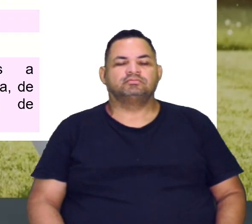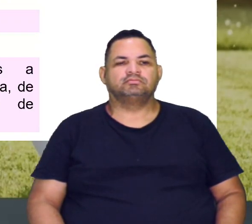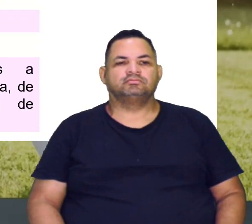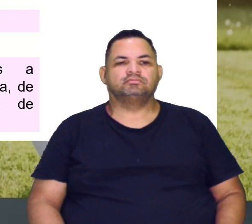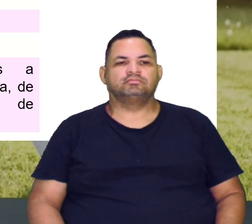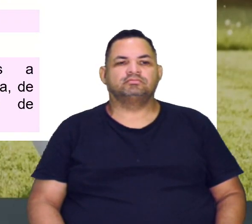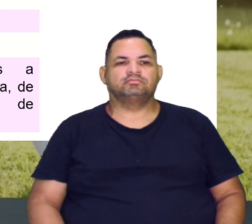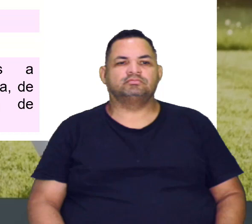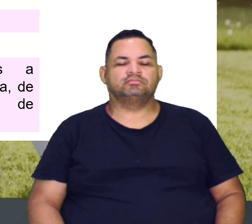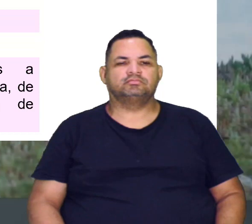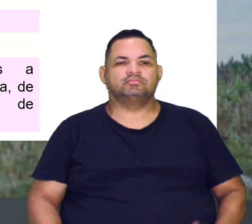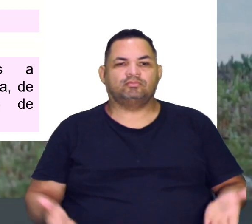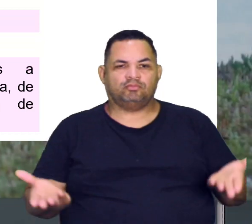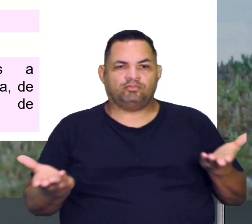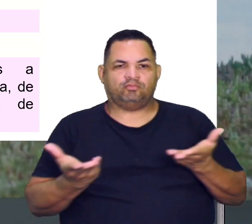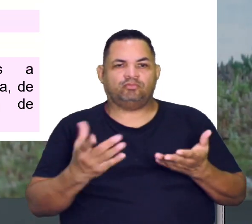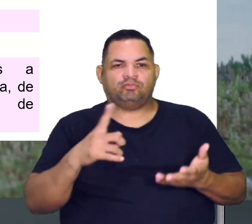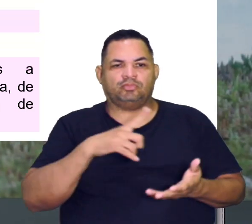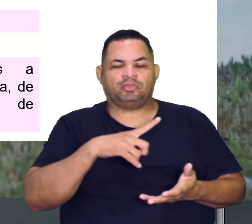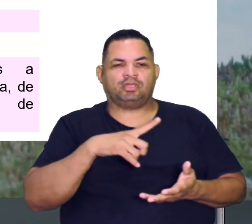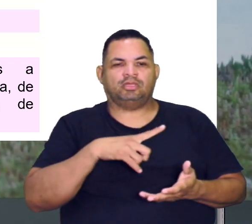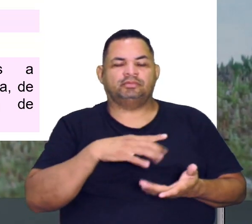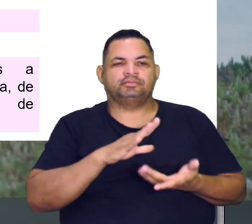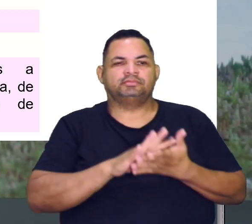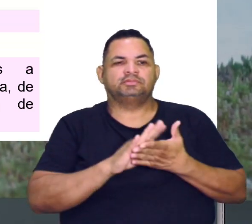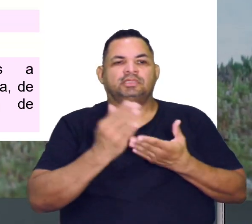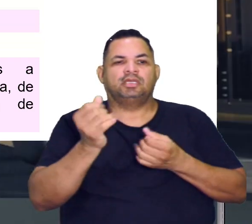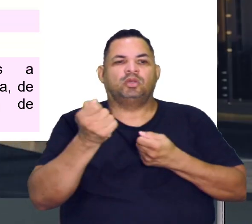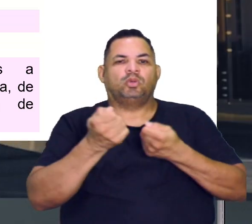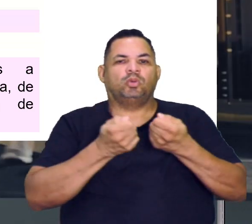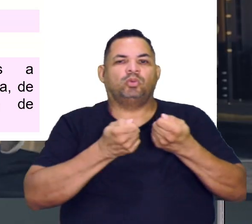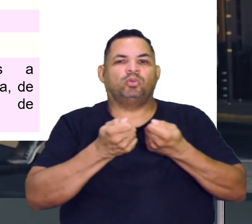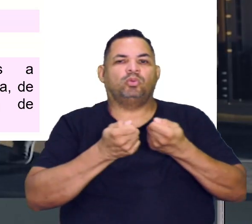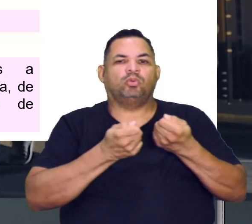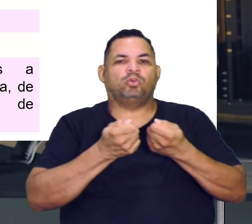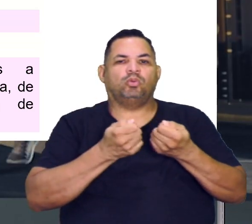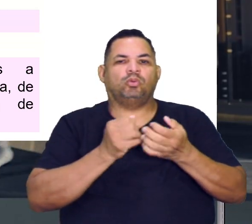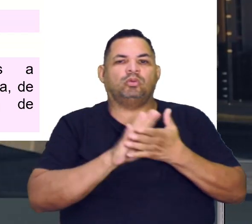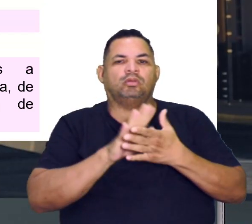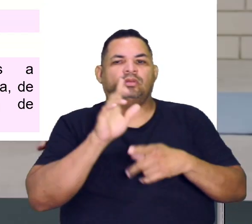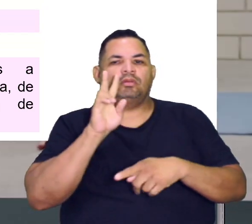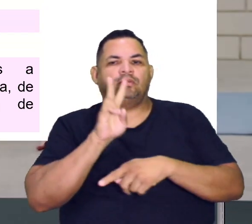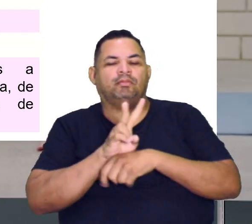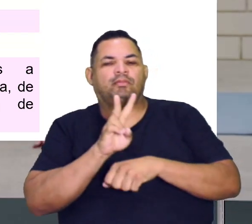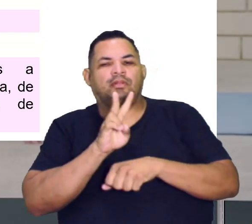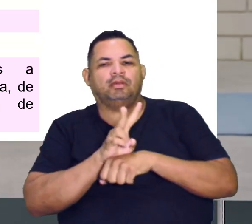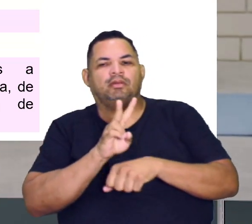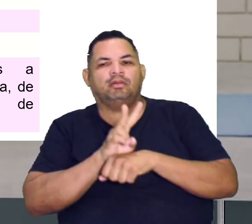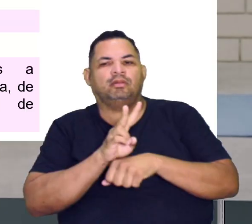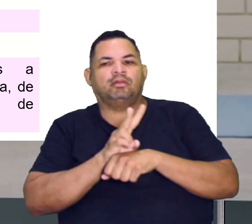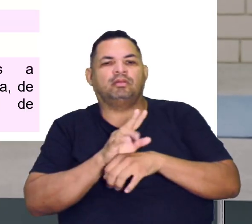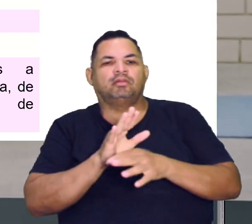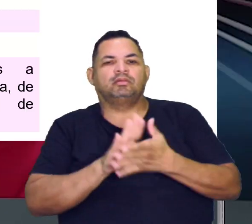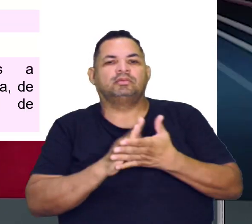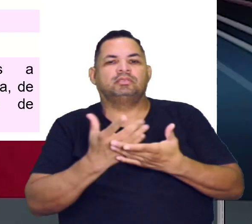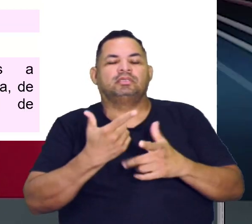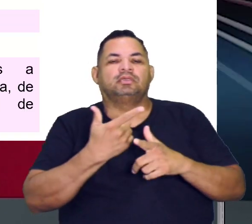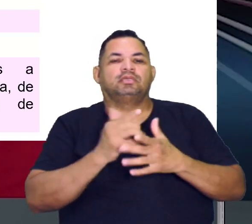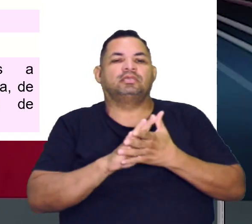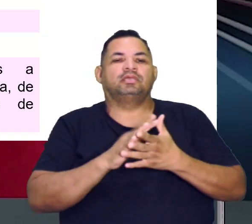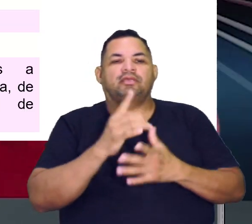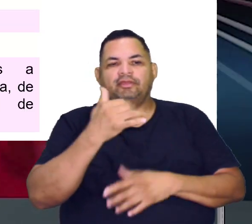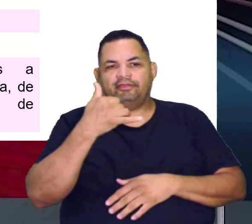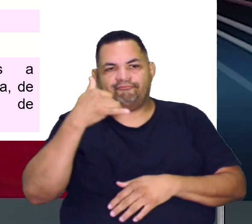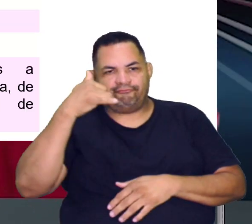aí, agora a gente tem os mecanismos, né, do efeito protetor do exercício físico sobre o risco de desenvolvimento